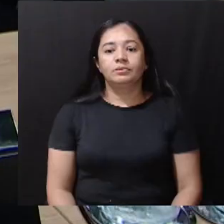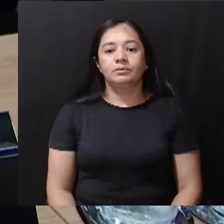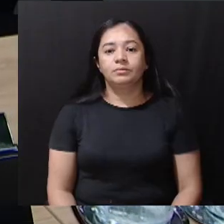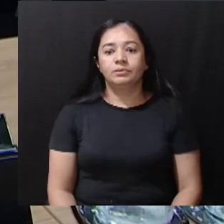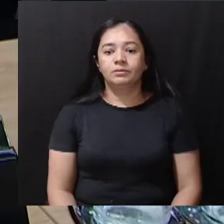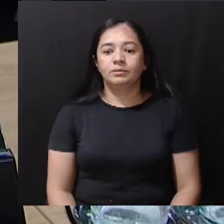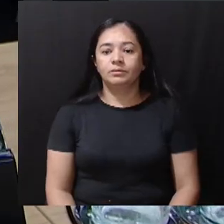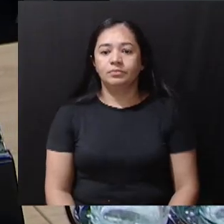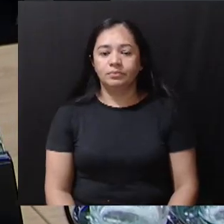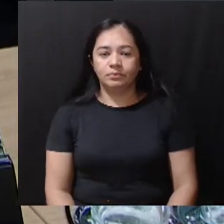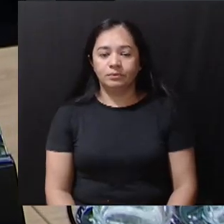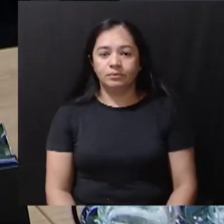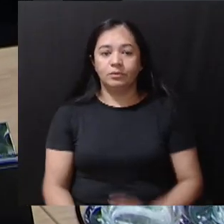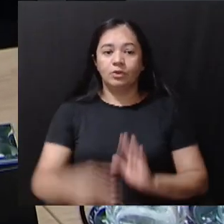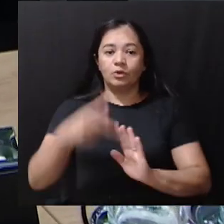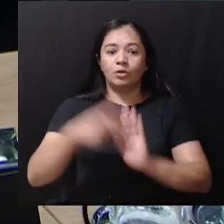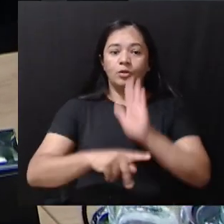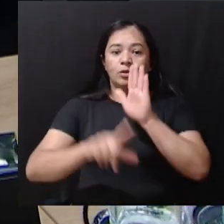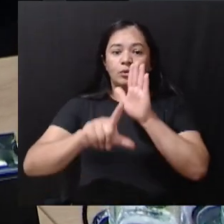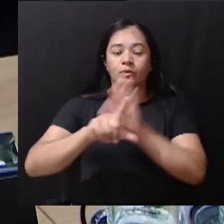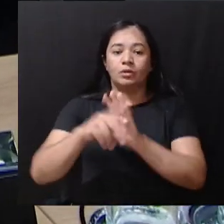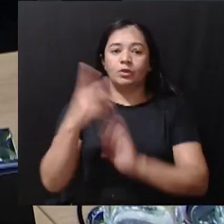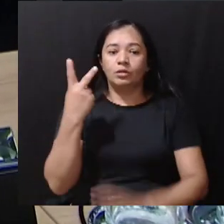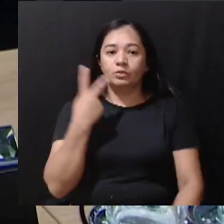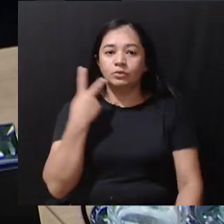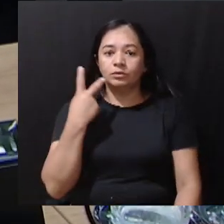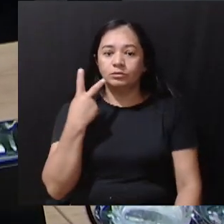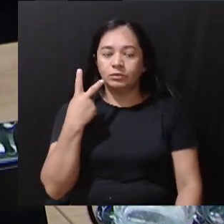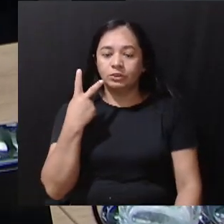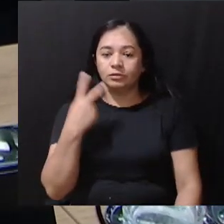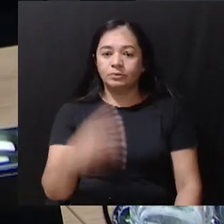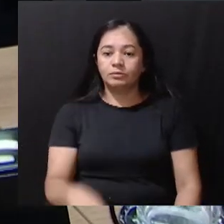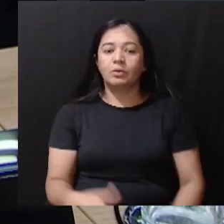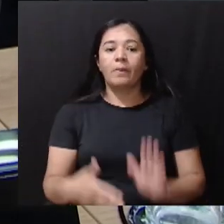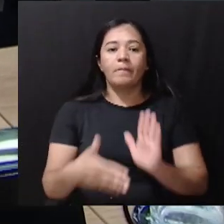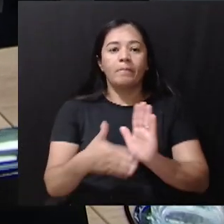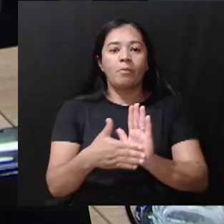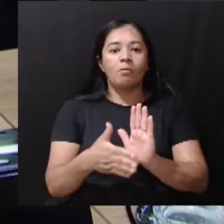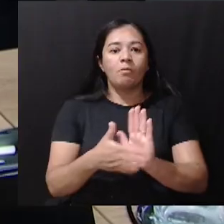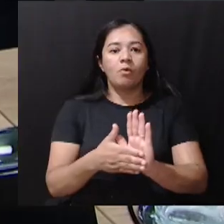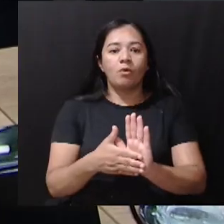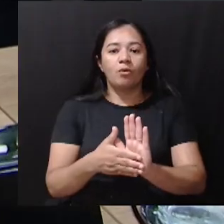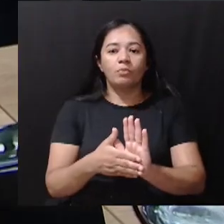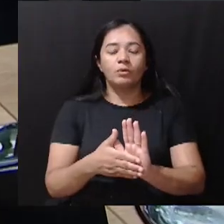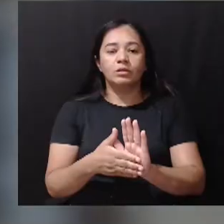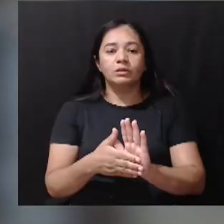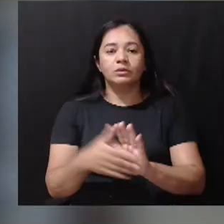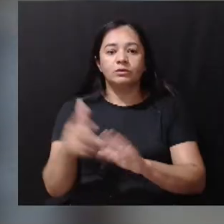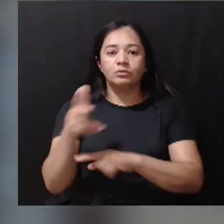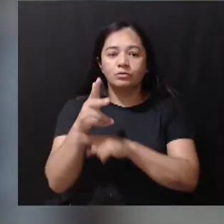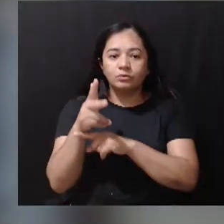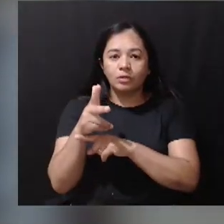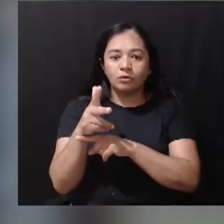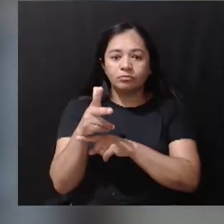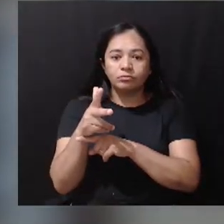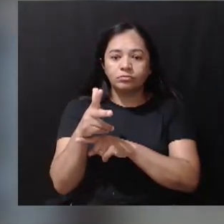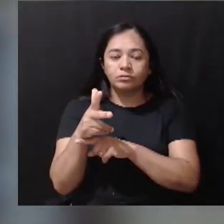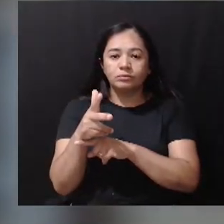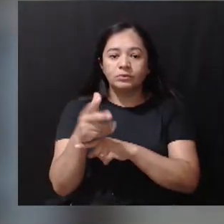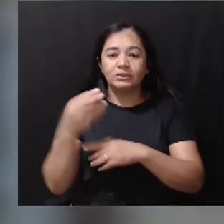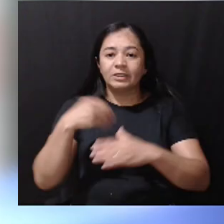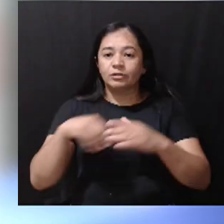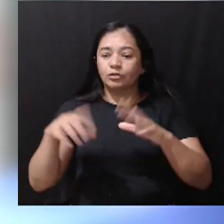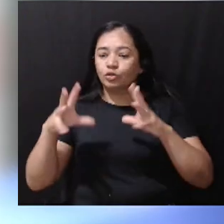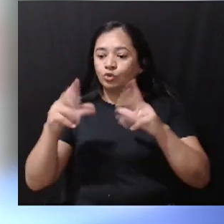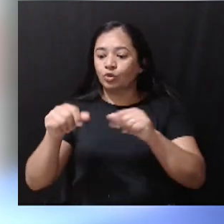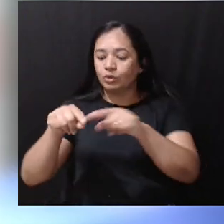O projeto de lei do vereador Herbert Ganem propõe a instalação de câmeras de videomonitoramento em todas as salas